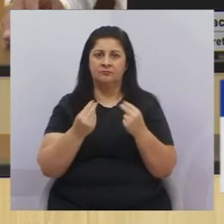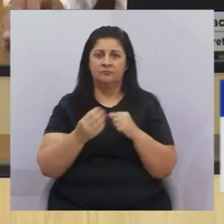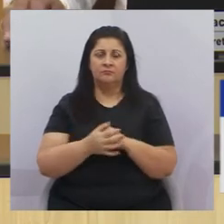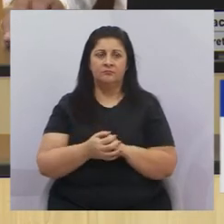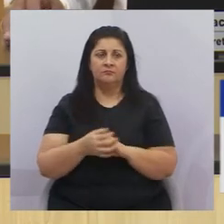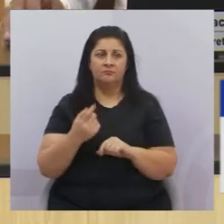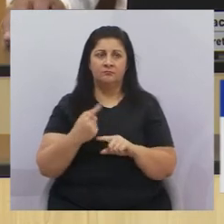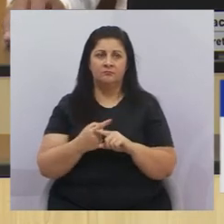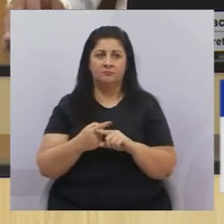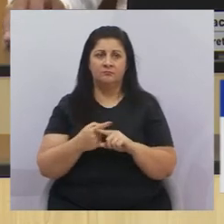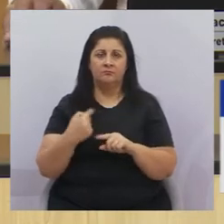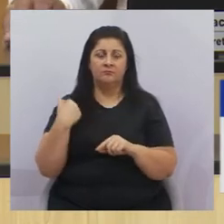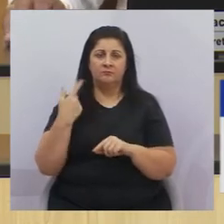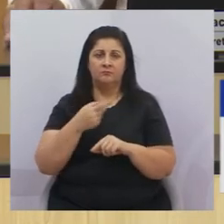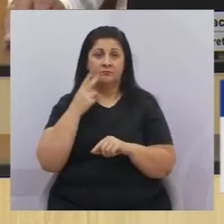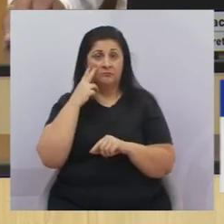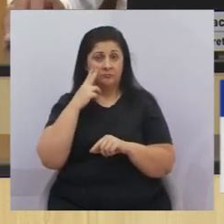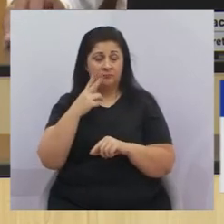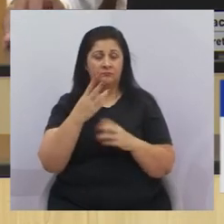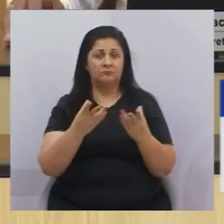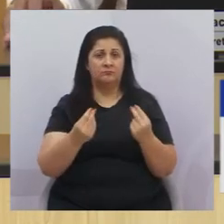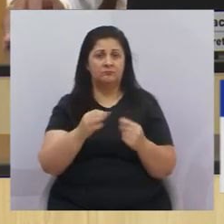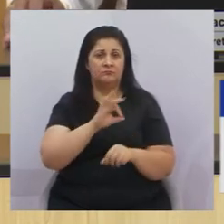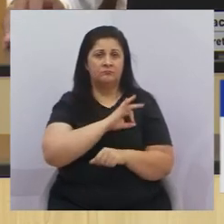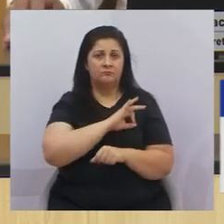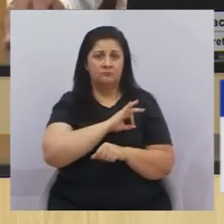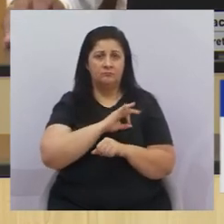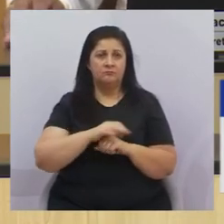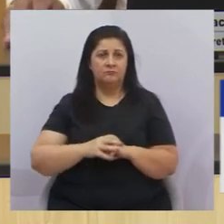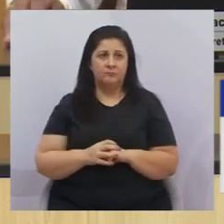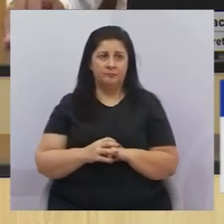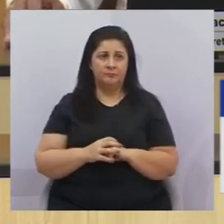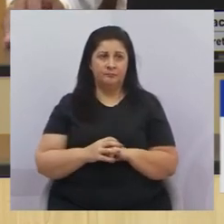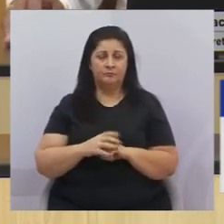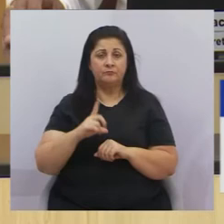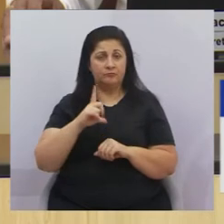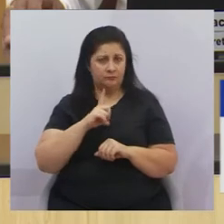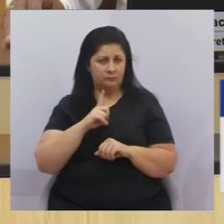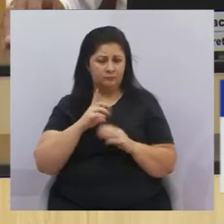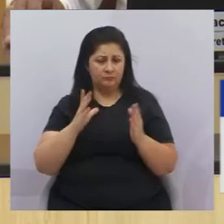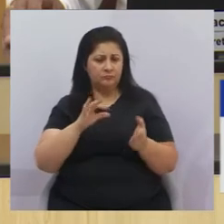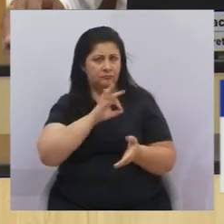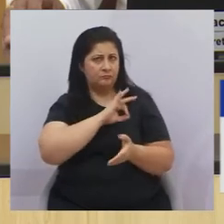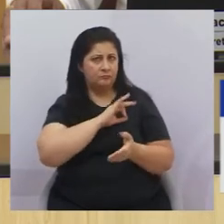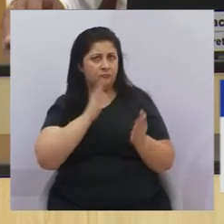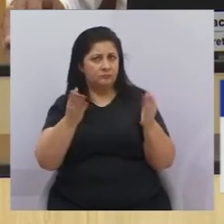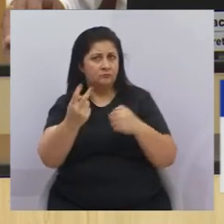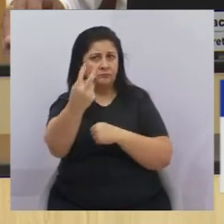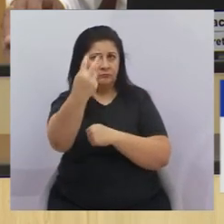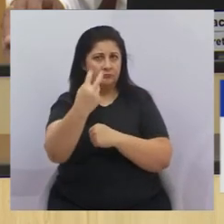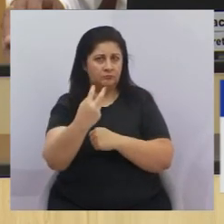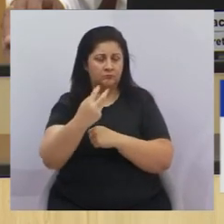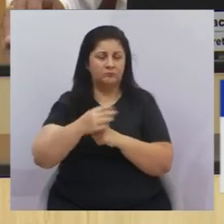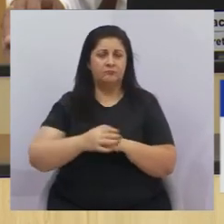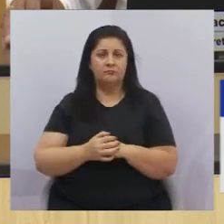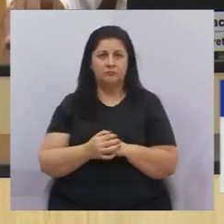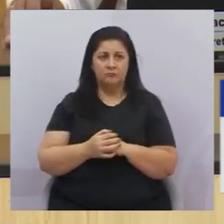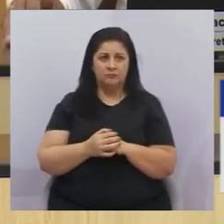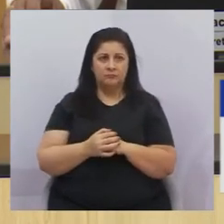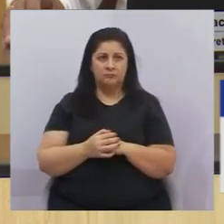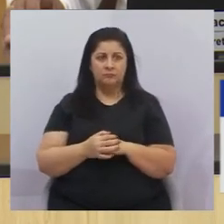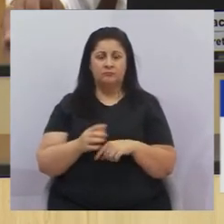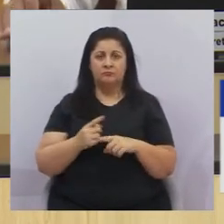nós acompanhamos alguns policiais, e tem policial nos ouvindo neste exato momento e sabe o que